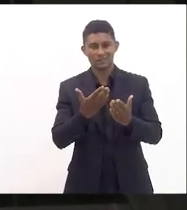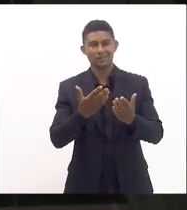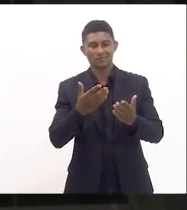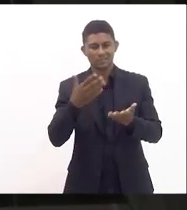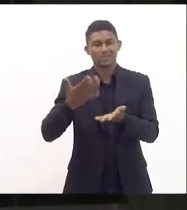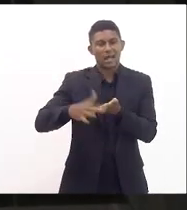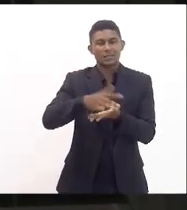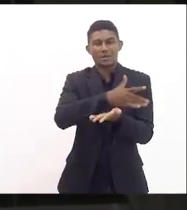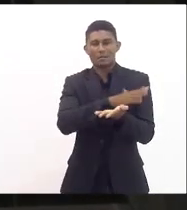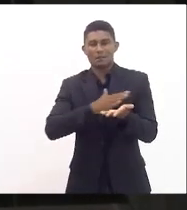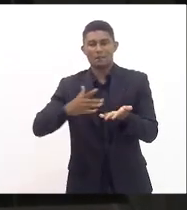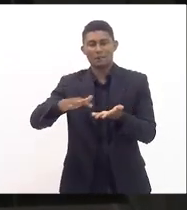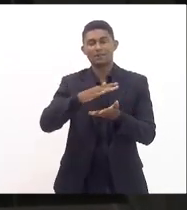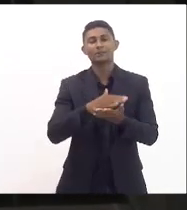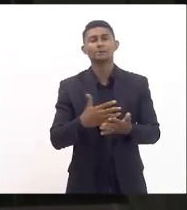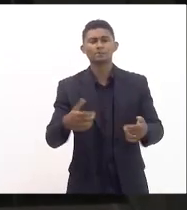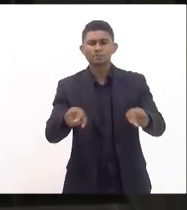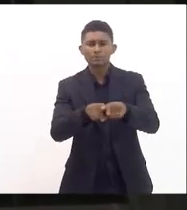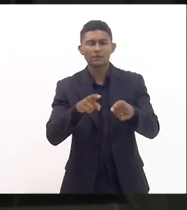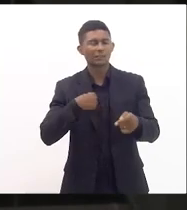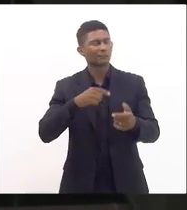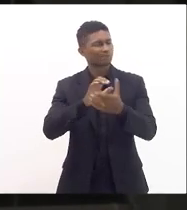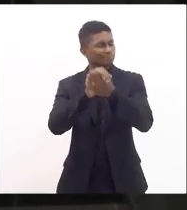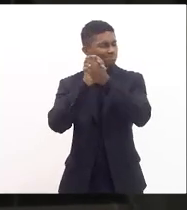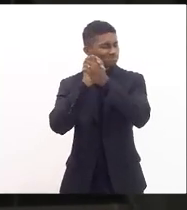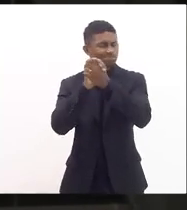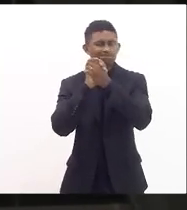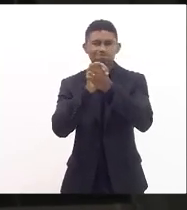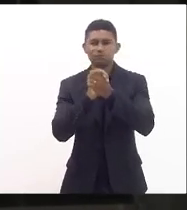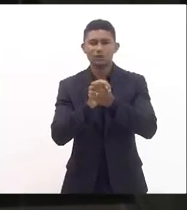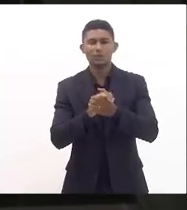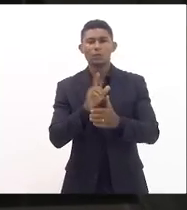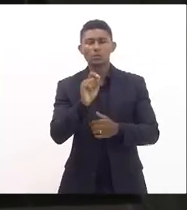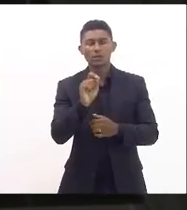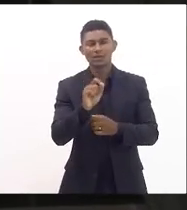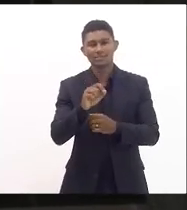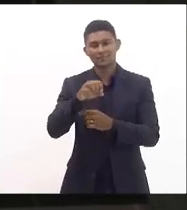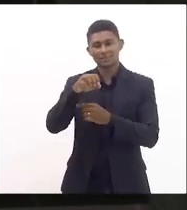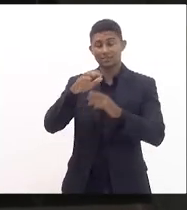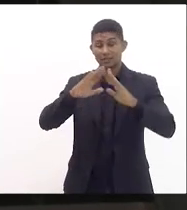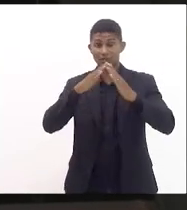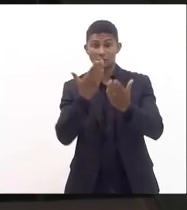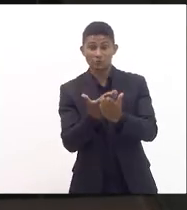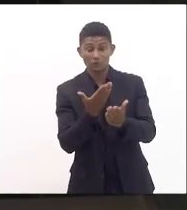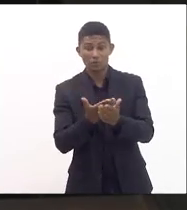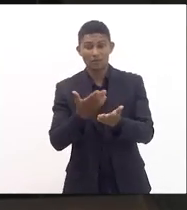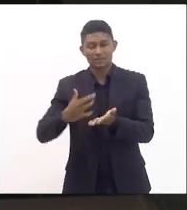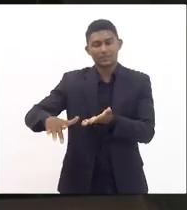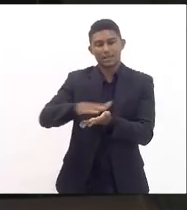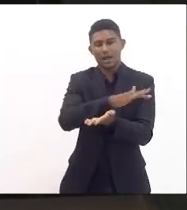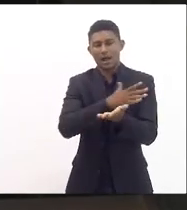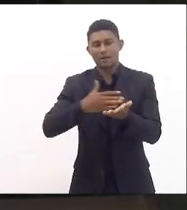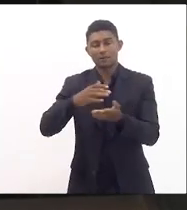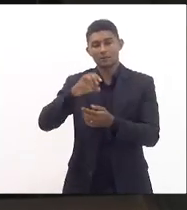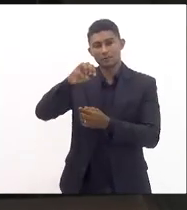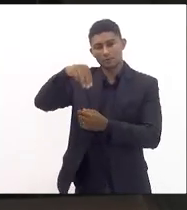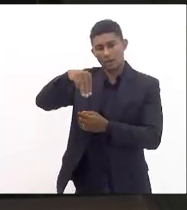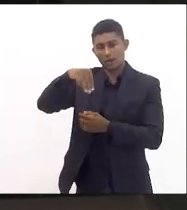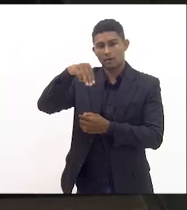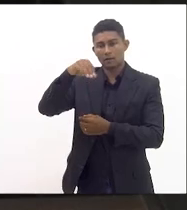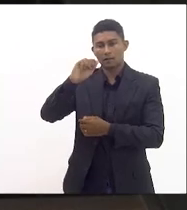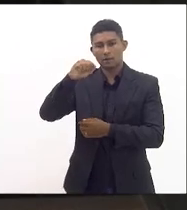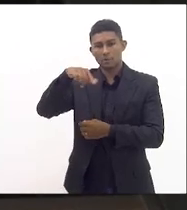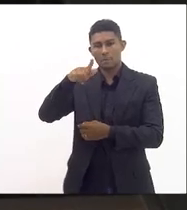de samba. E quero saudar na figura da minha querida Estação Primeira Mangueira, que levou para